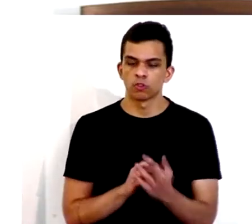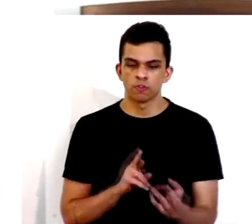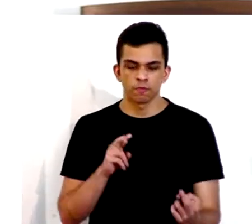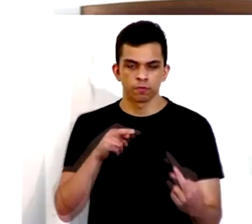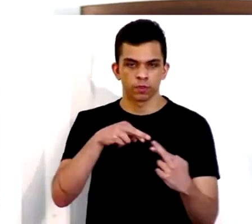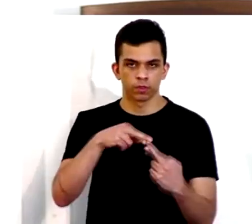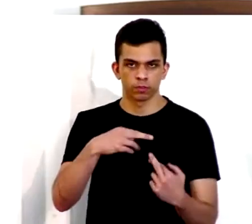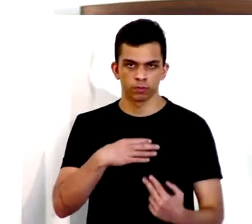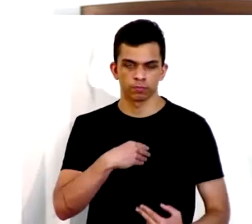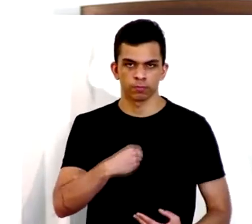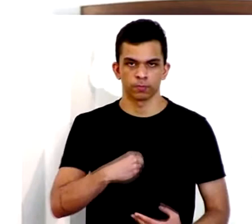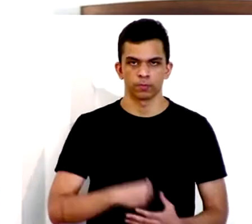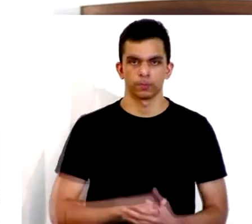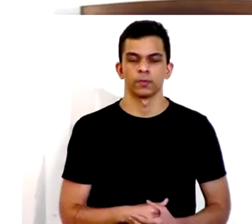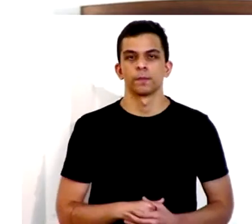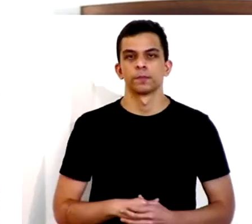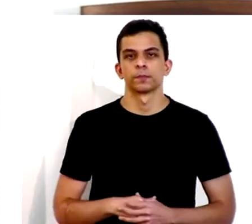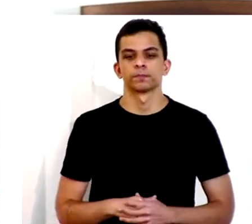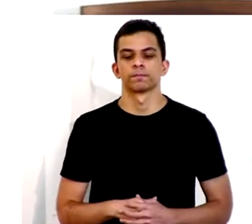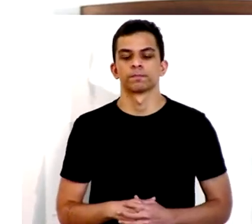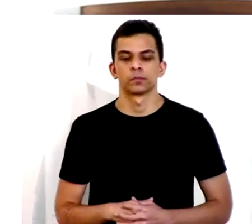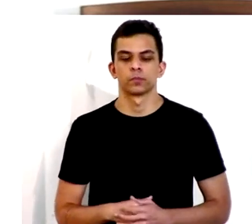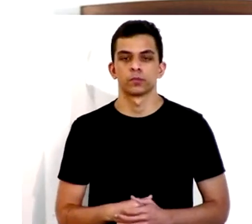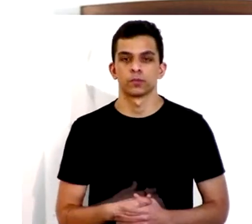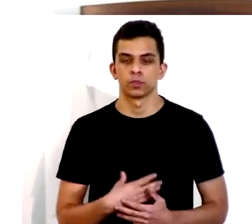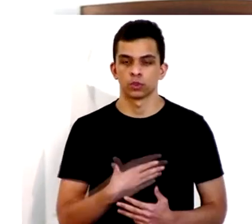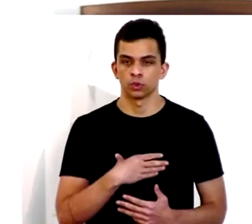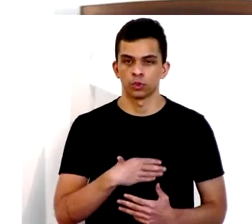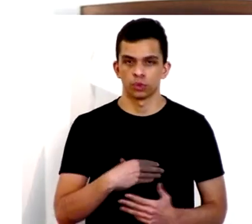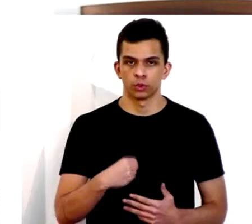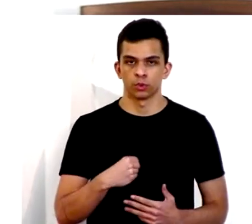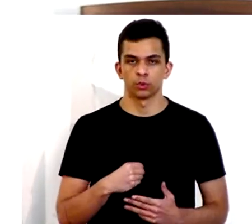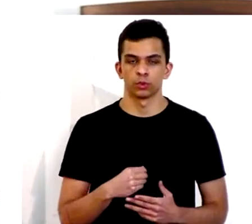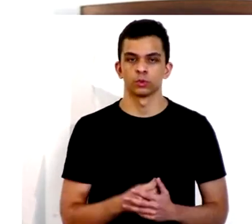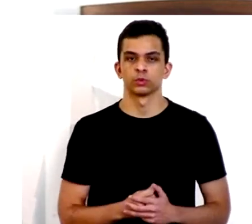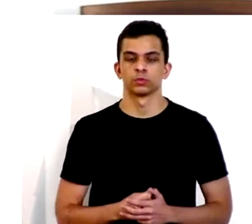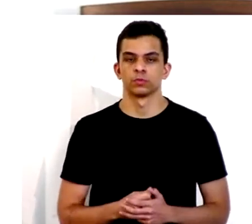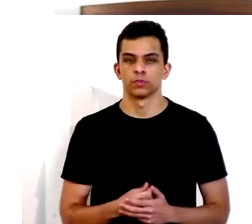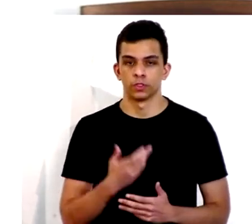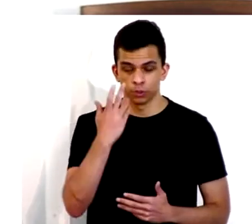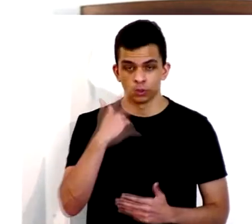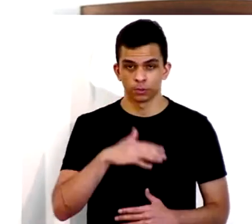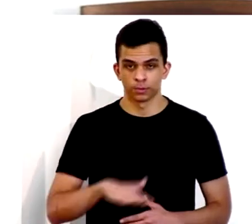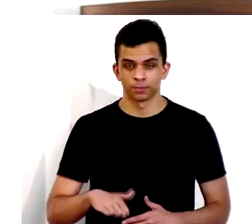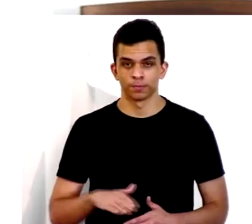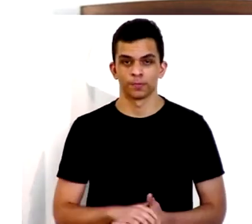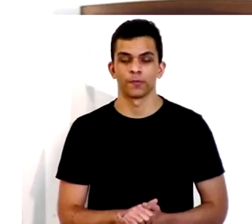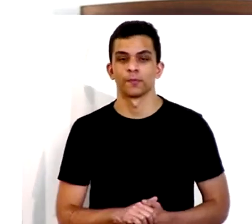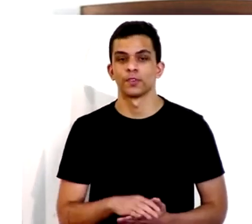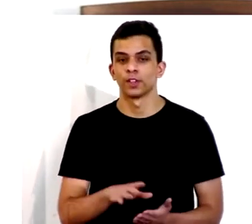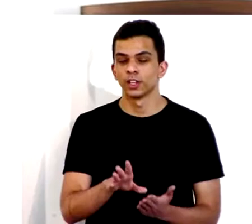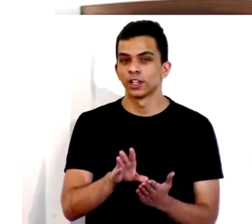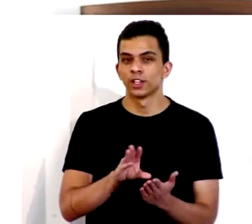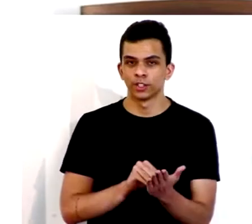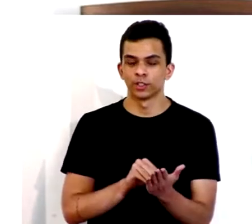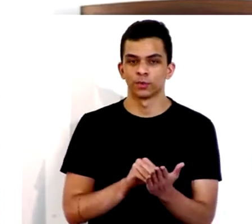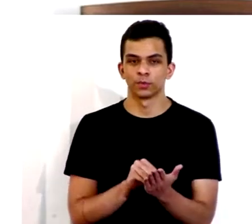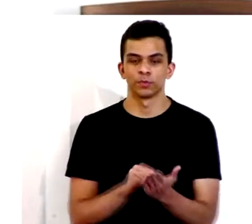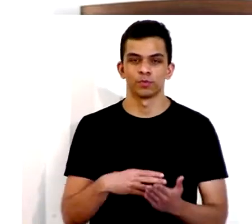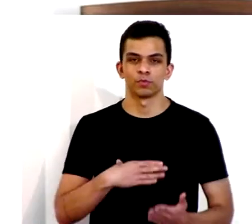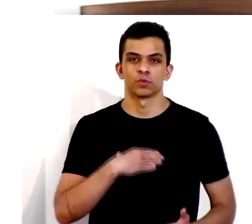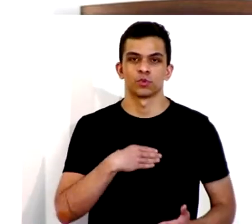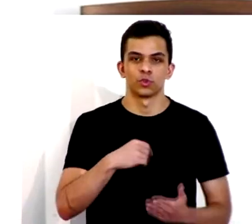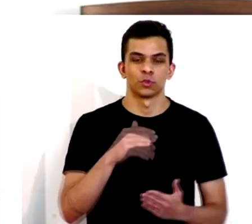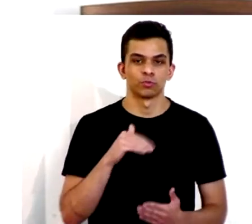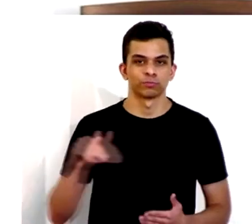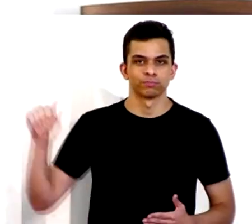E os filhos mais novos, eles buscam sempre imitar os filhos mais velhos. Se você não ensinar que o